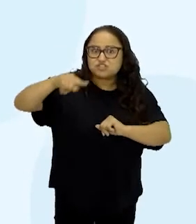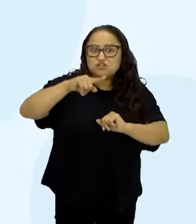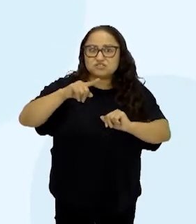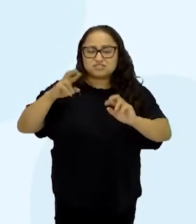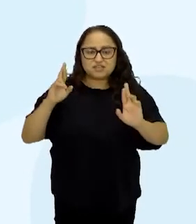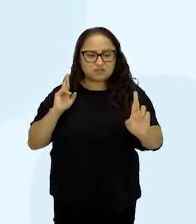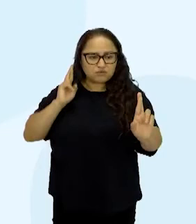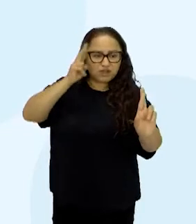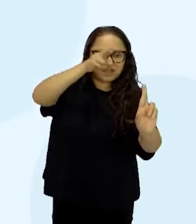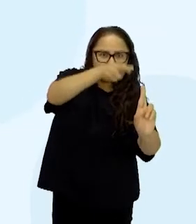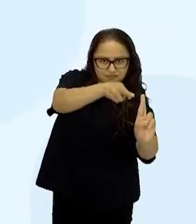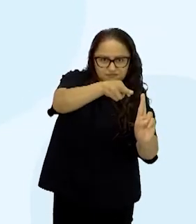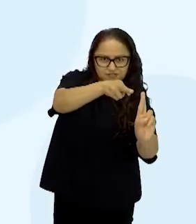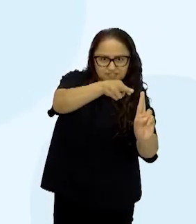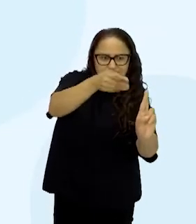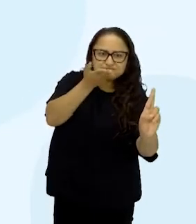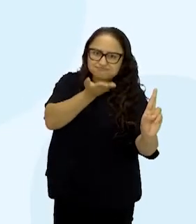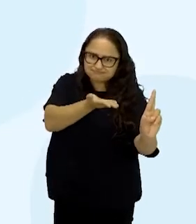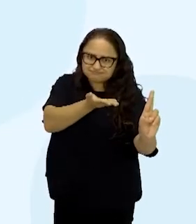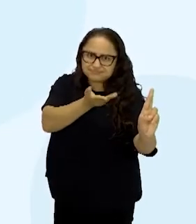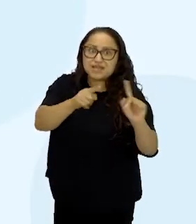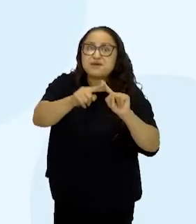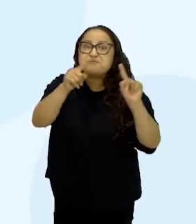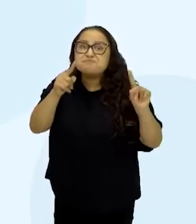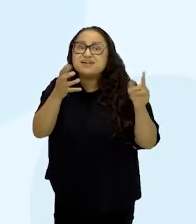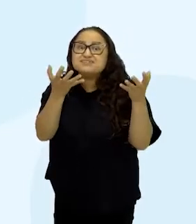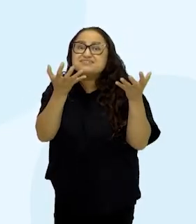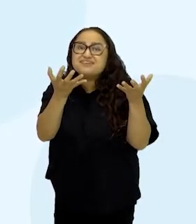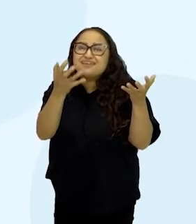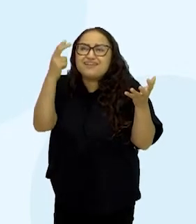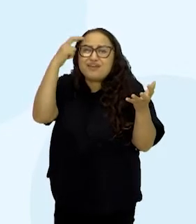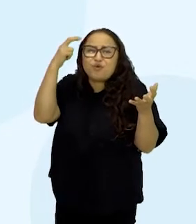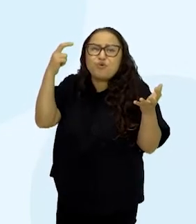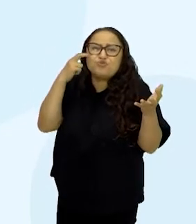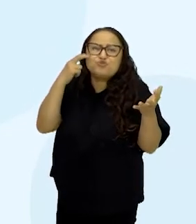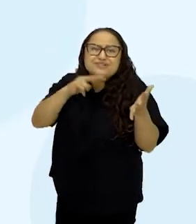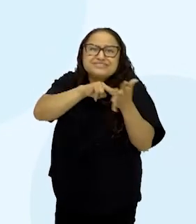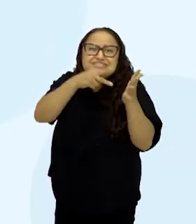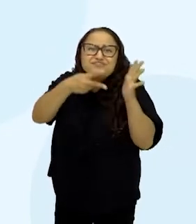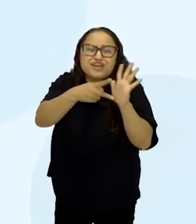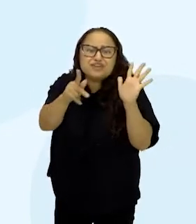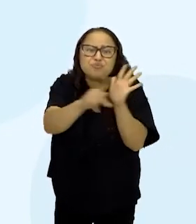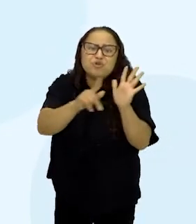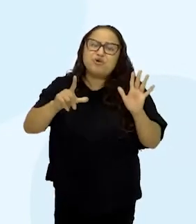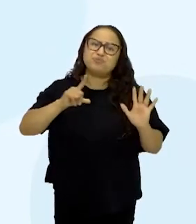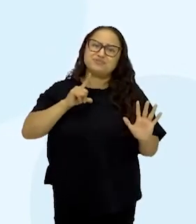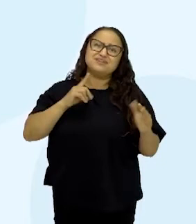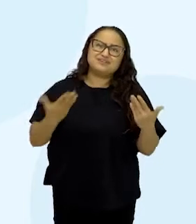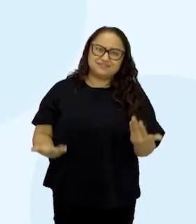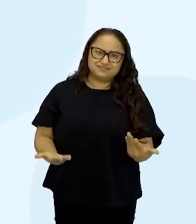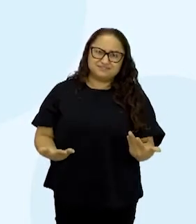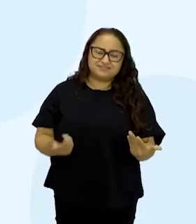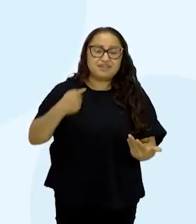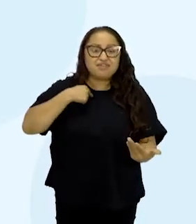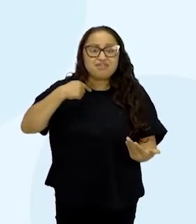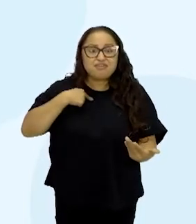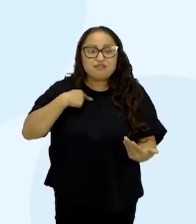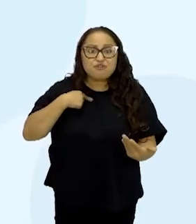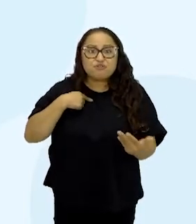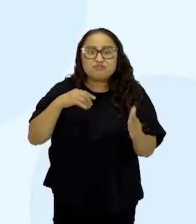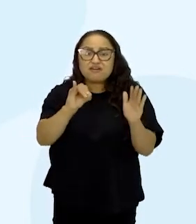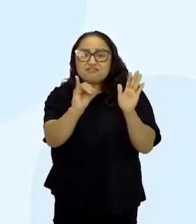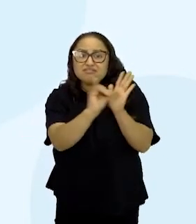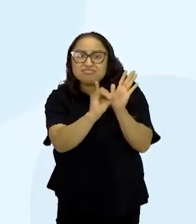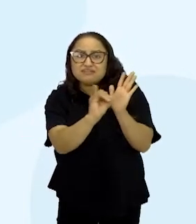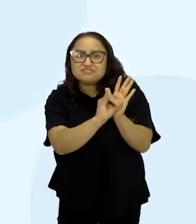referência deles, mas justamente a gente quer buscar uma cultura que faça sentido pra gente, né? Eu, quando vou buscar a minha identidade, eu vou